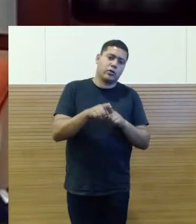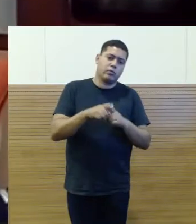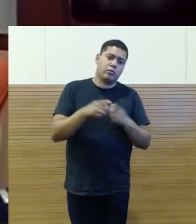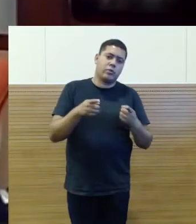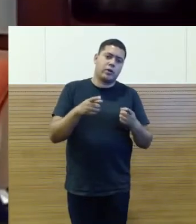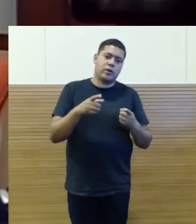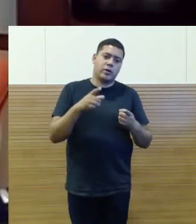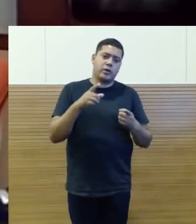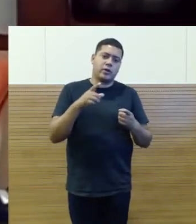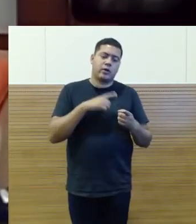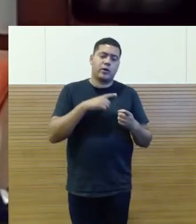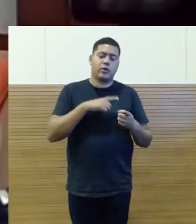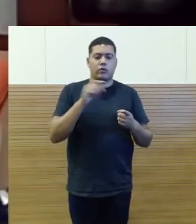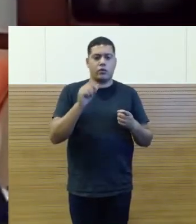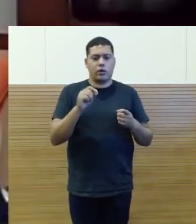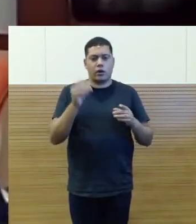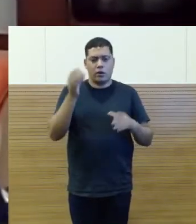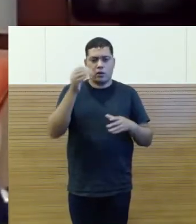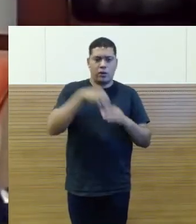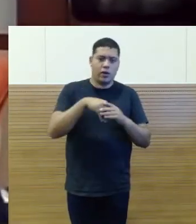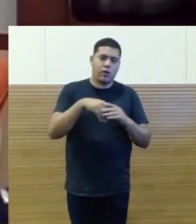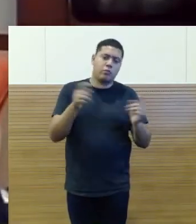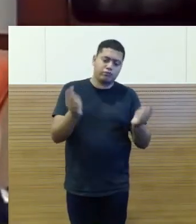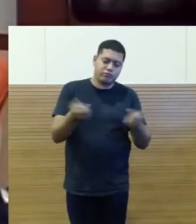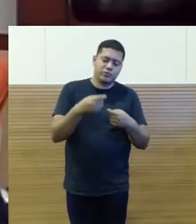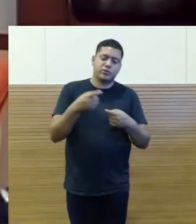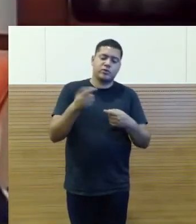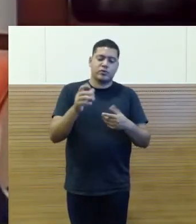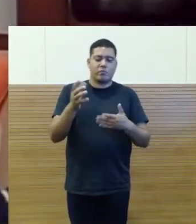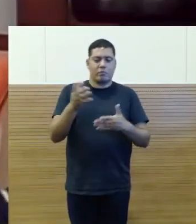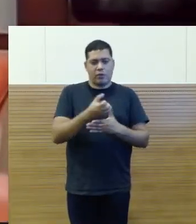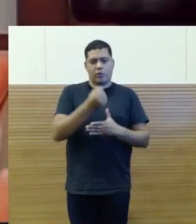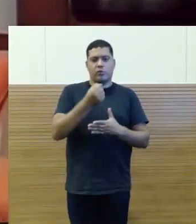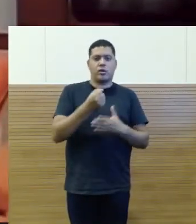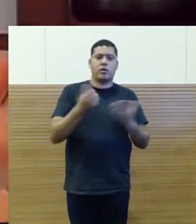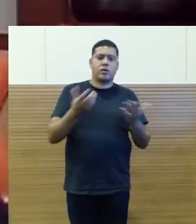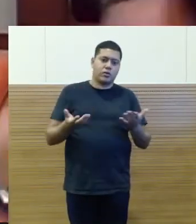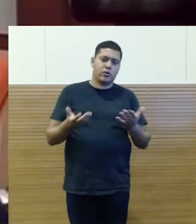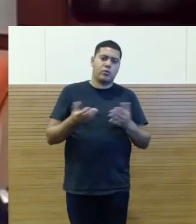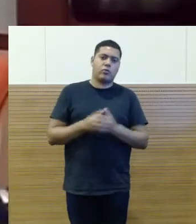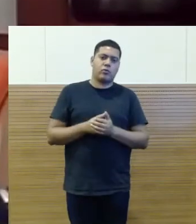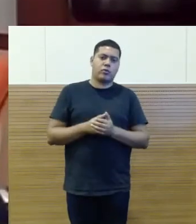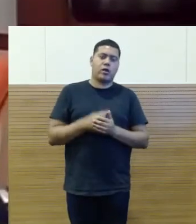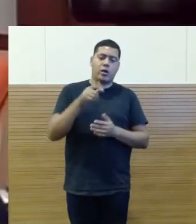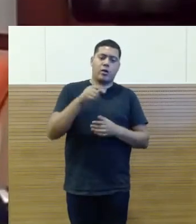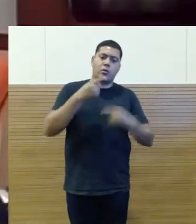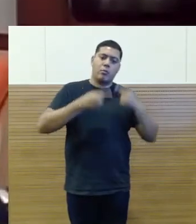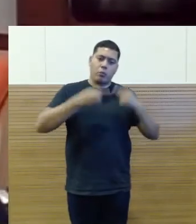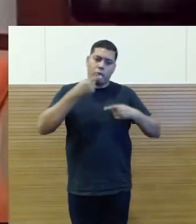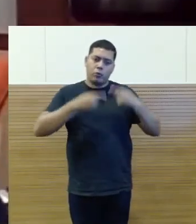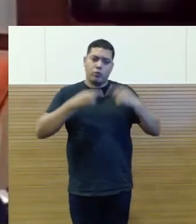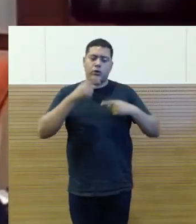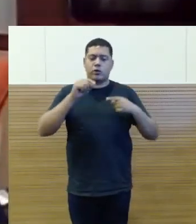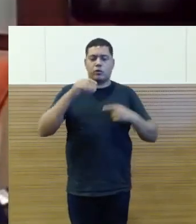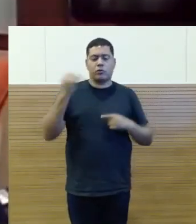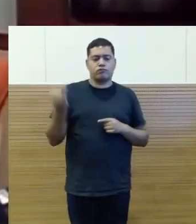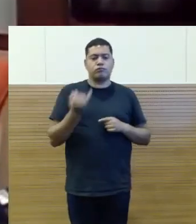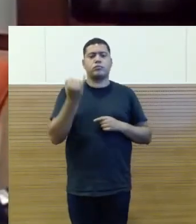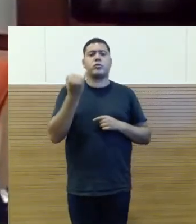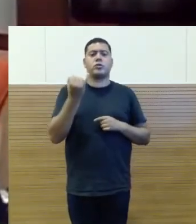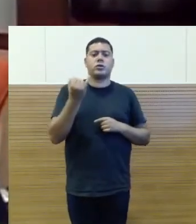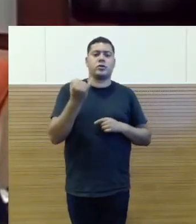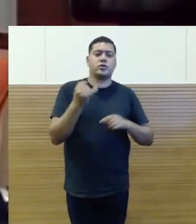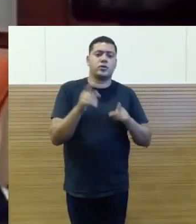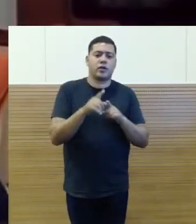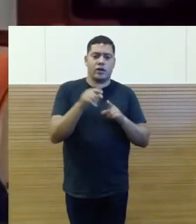sejam passíveis e possíveis de serem adotadas, né? Então, essas políticas são fundamentais, né?